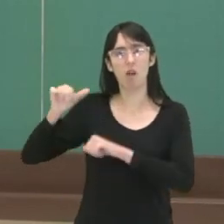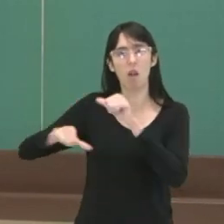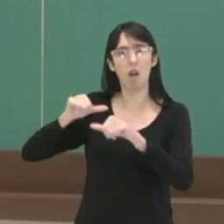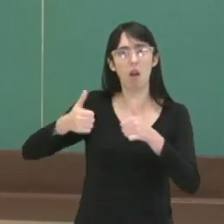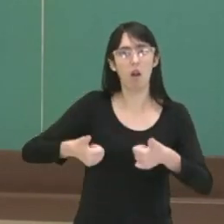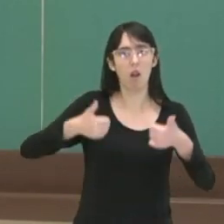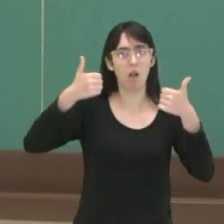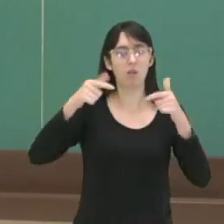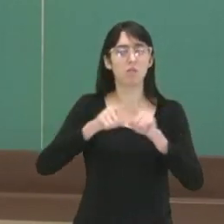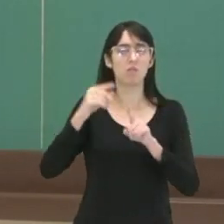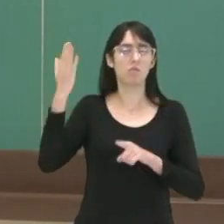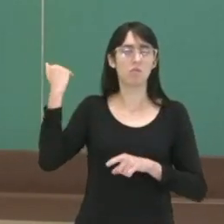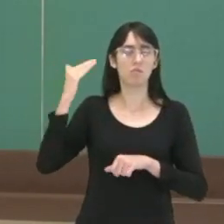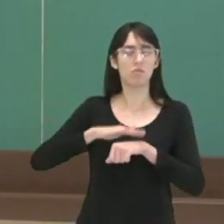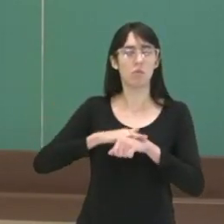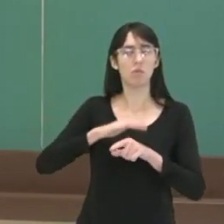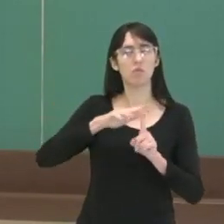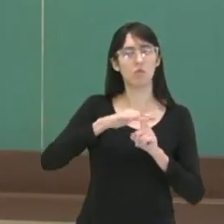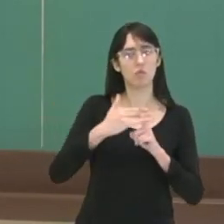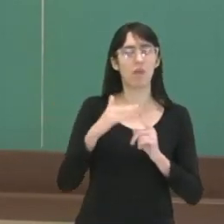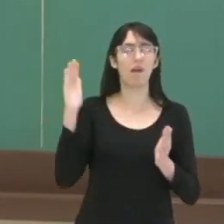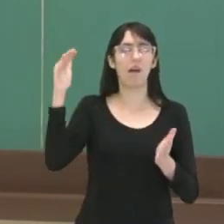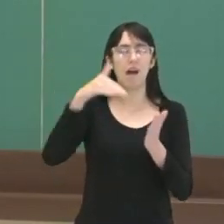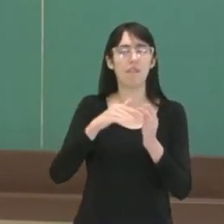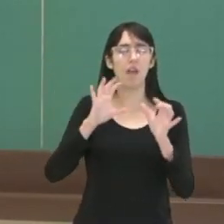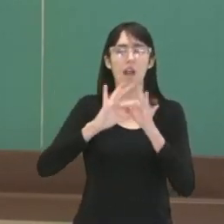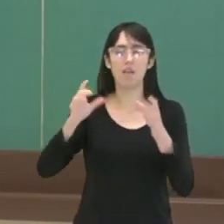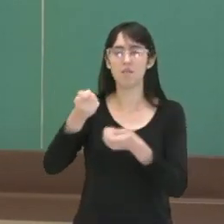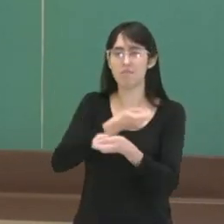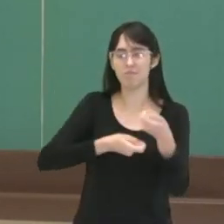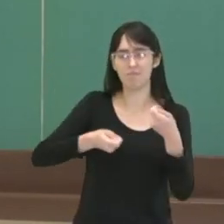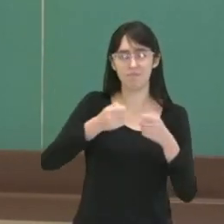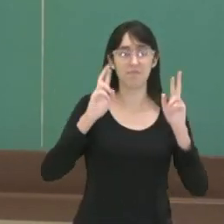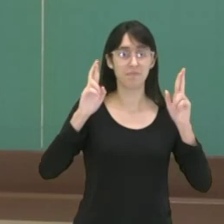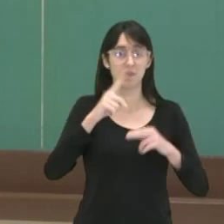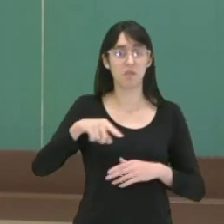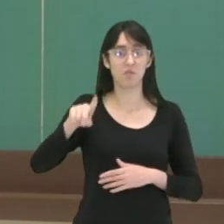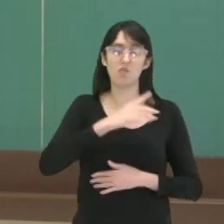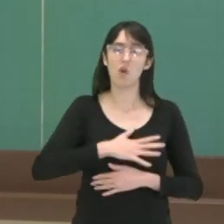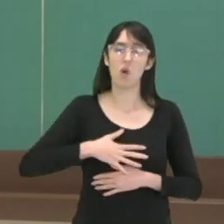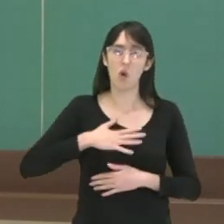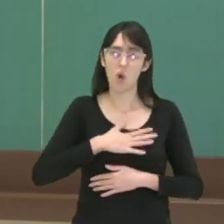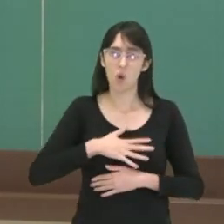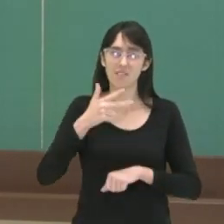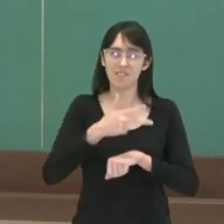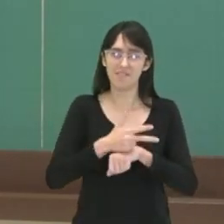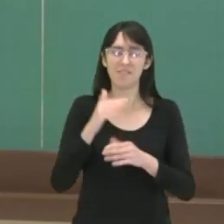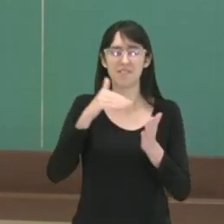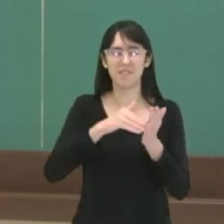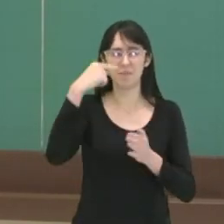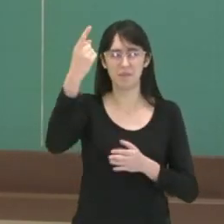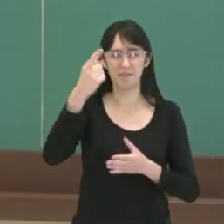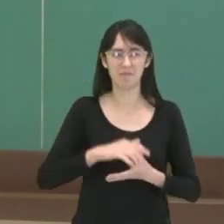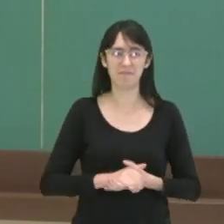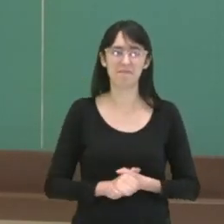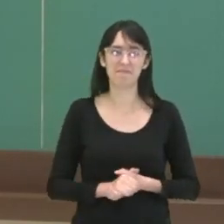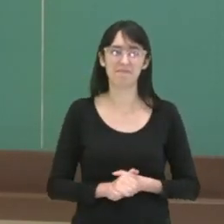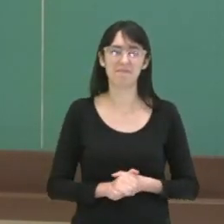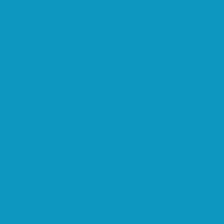China desde o momento socialista até a abertura comercial. Eu espero que vocês tenham gostado do vídeo e até breve.